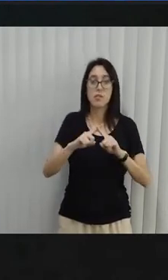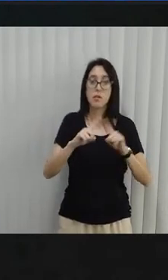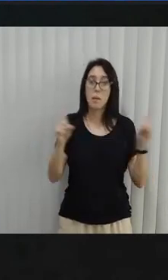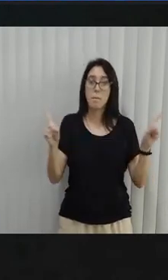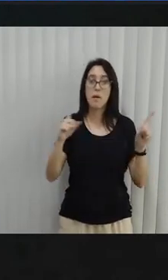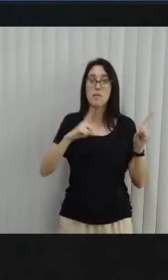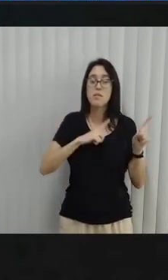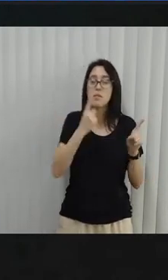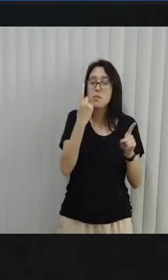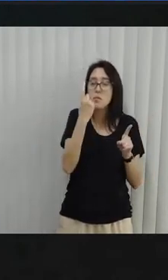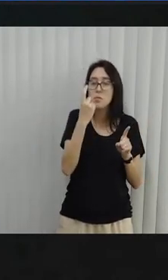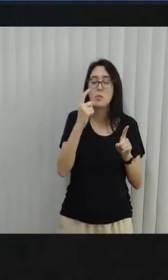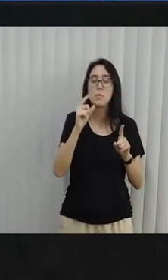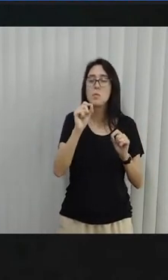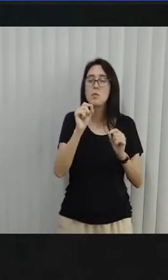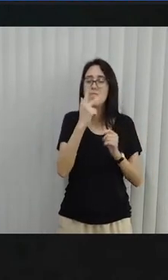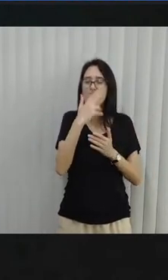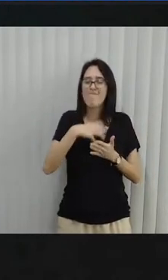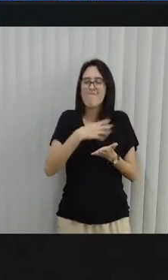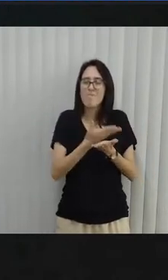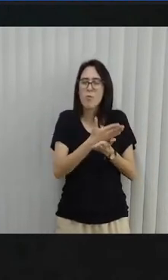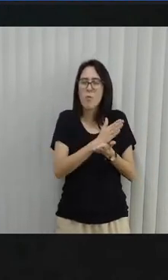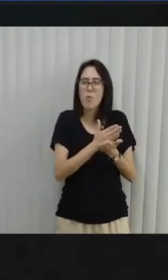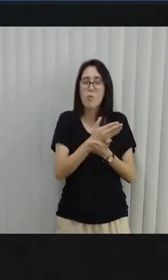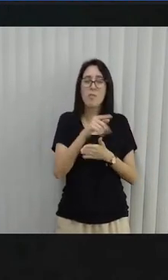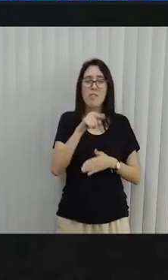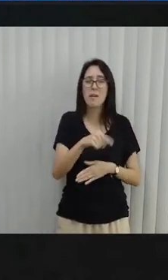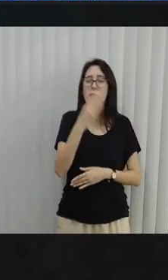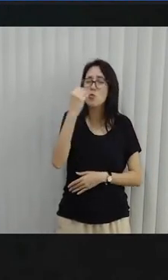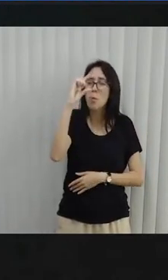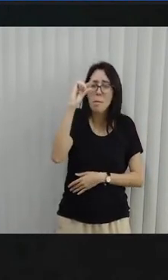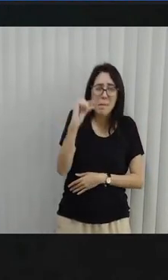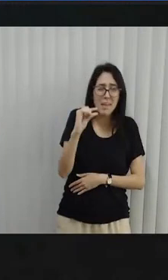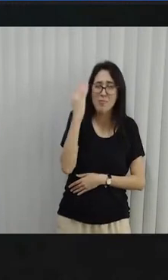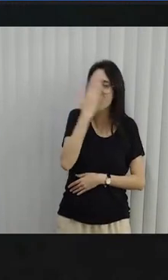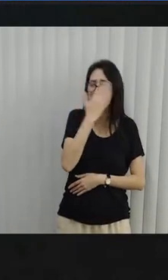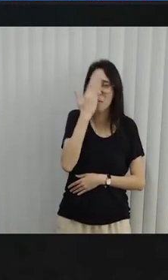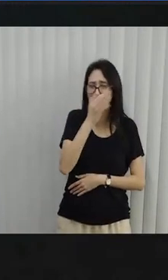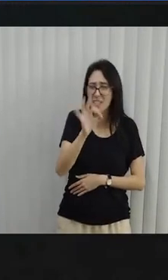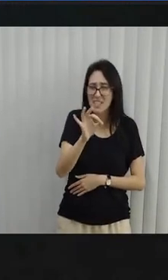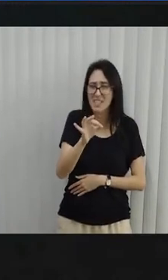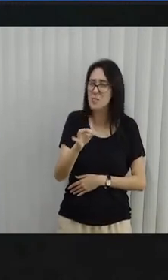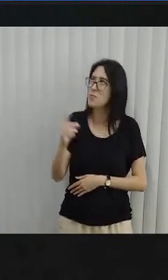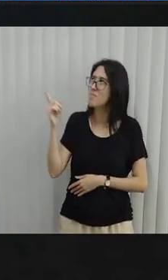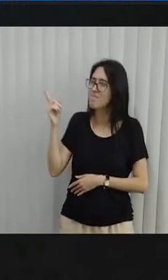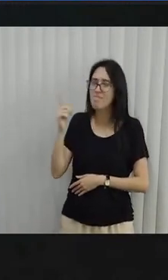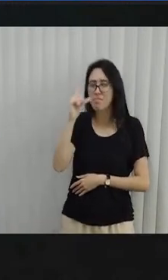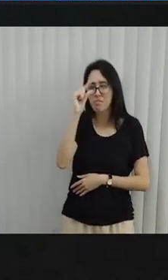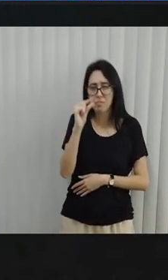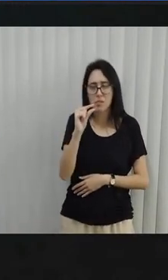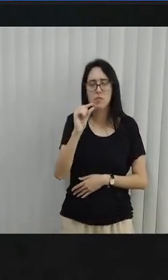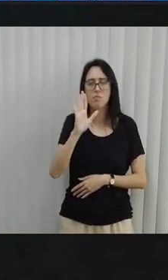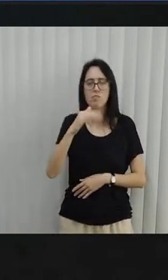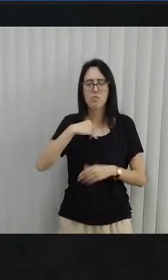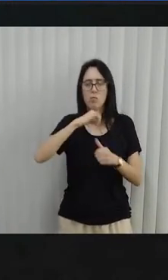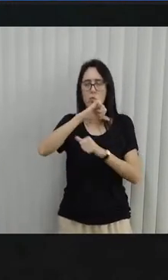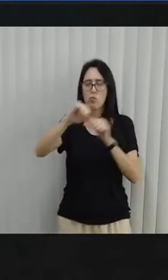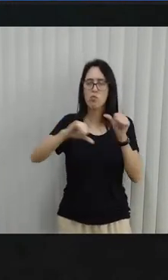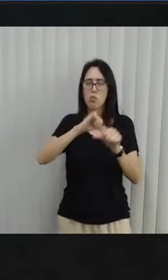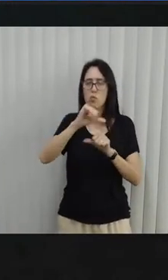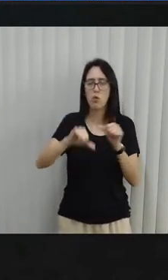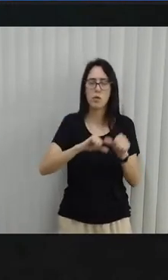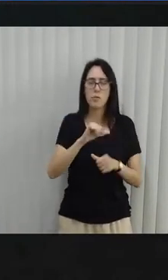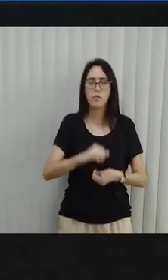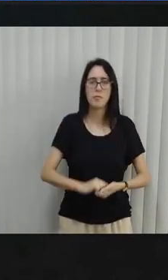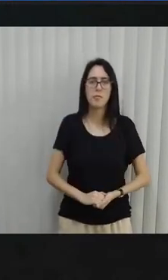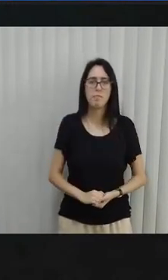incomoda um pouco é que ele está, o Dino coitado, está muito pequenininho, né? Não dá nem para ver direito. Tá. Vamos aumentar o tamanho dele. Vou colocar aqui, então, deixa eu